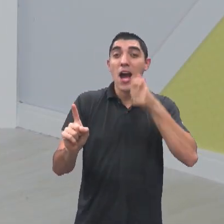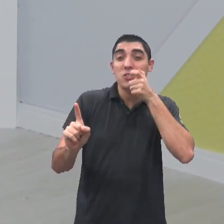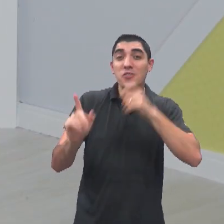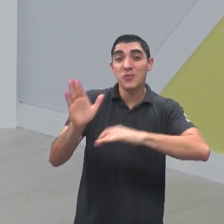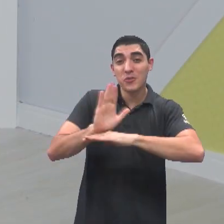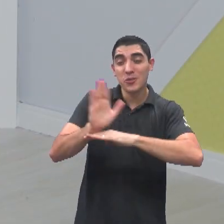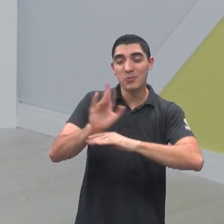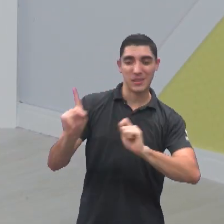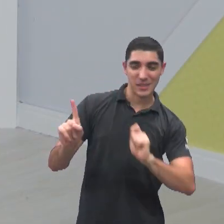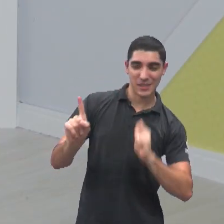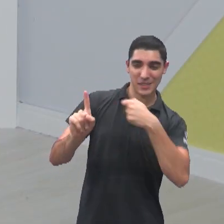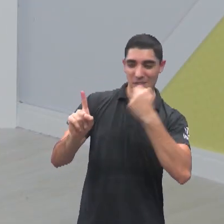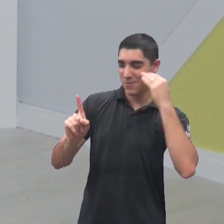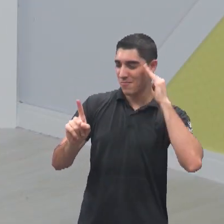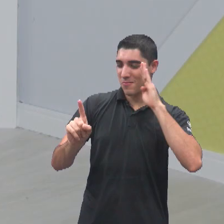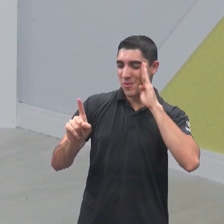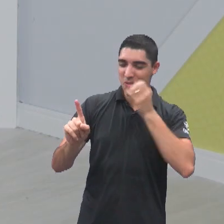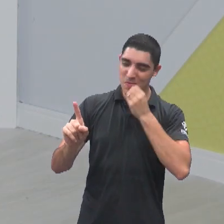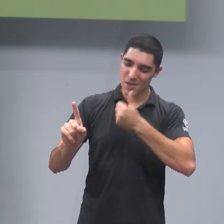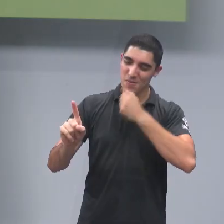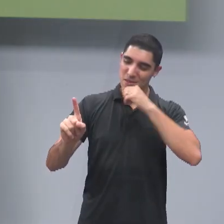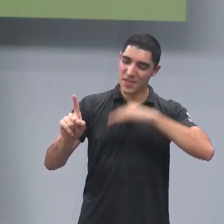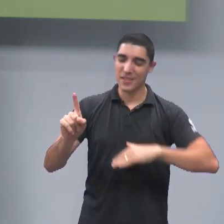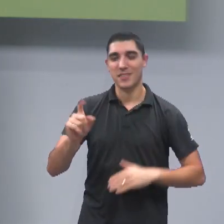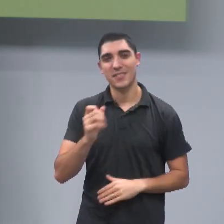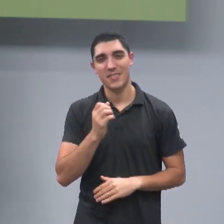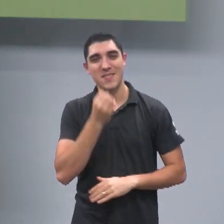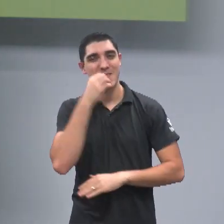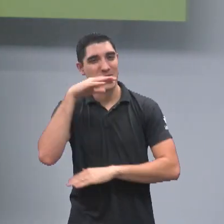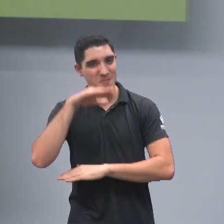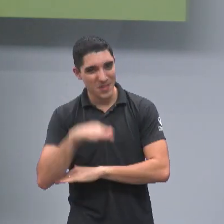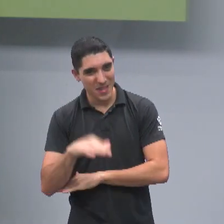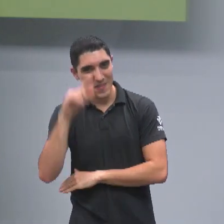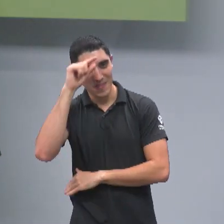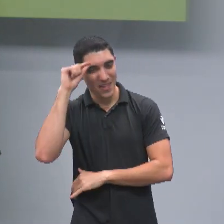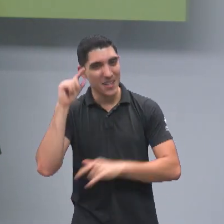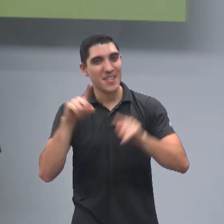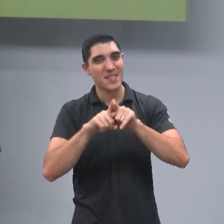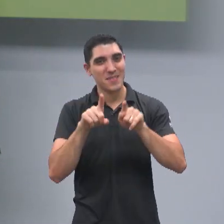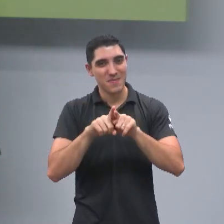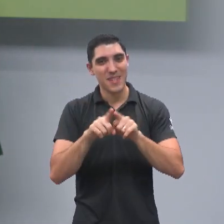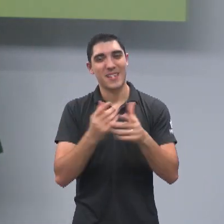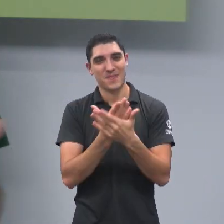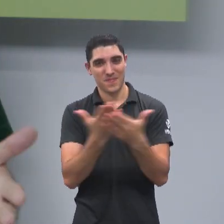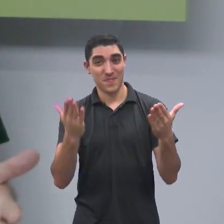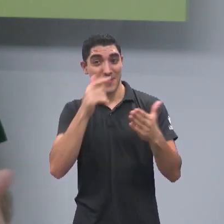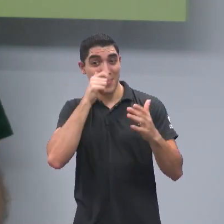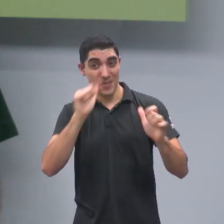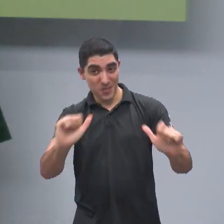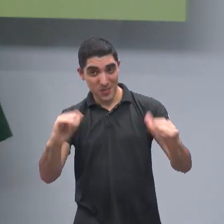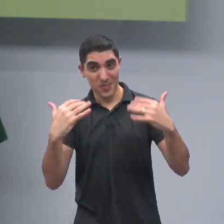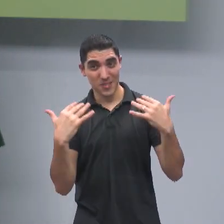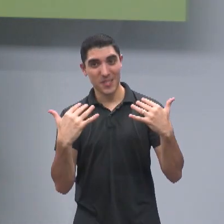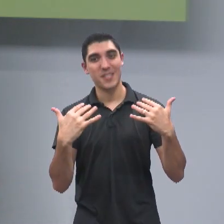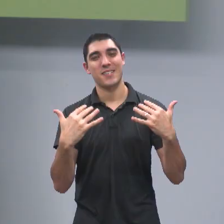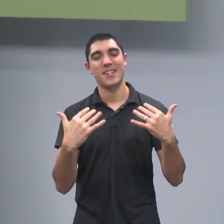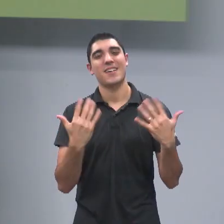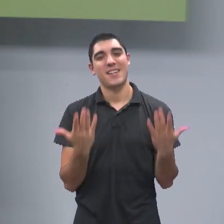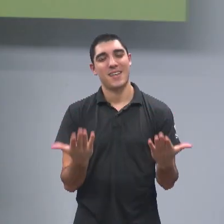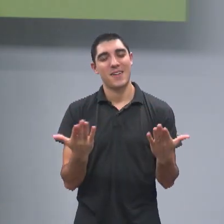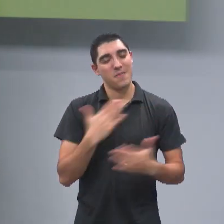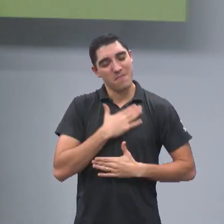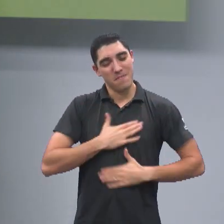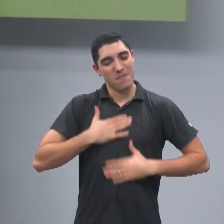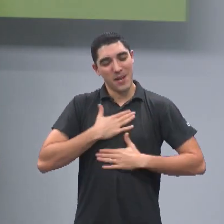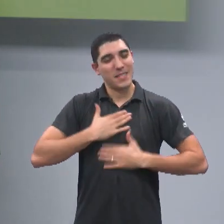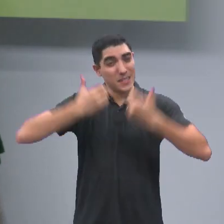nosso querido Bruno Castilho. Tudo bem, Bruno? Boa tarde. Boa tarde, Vieira. Boa tarde a você aí de casa. Como sempre, é um prazer inenarrável estar